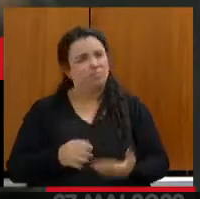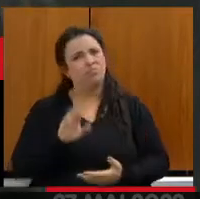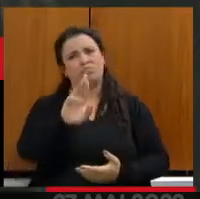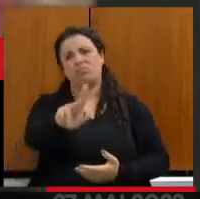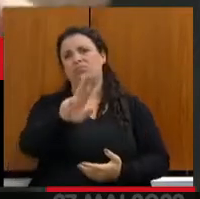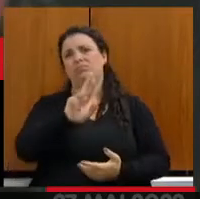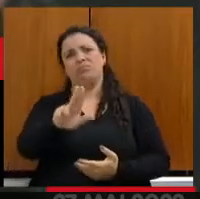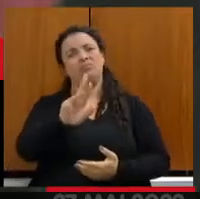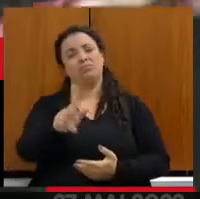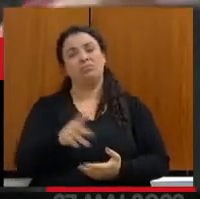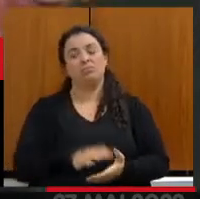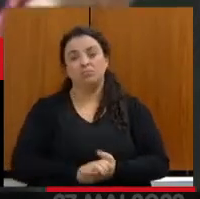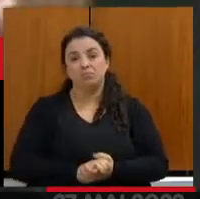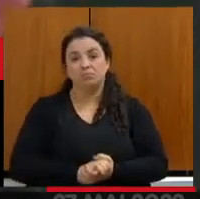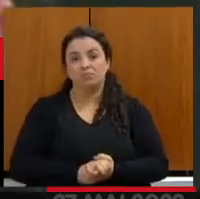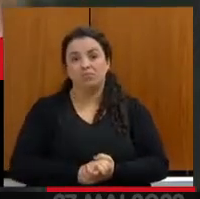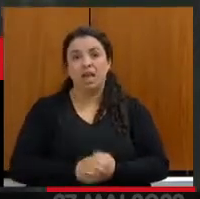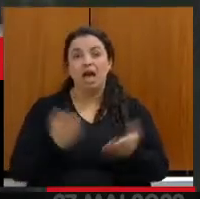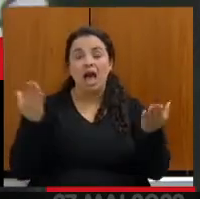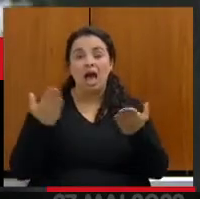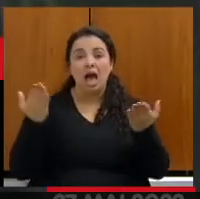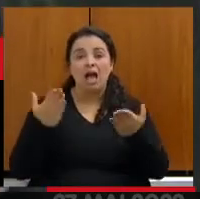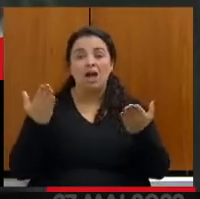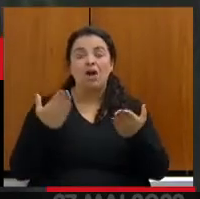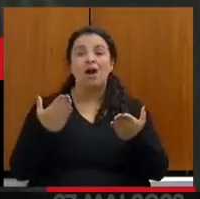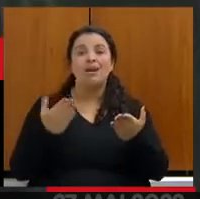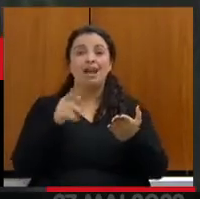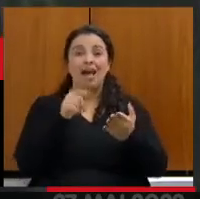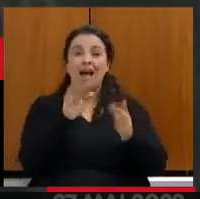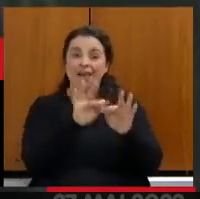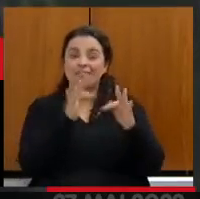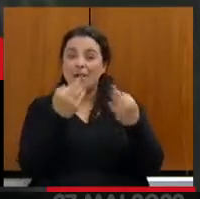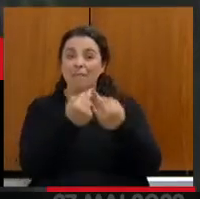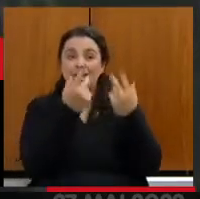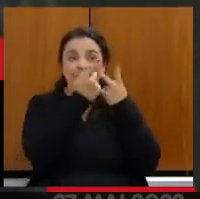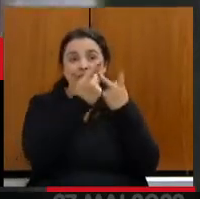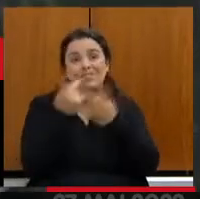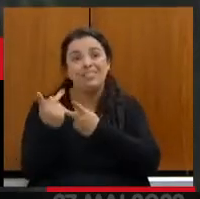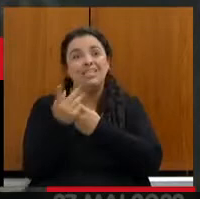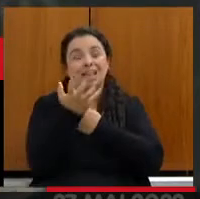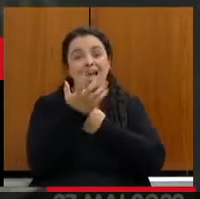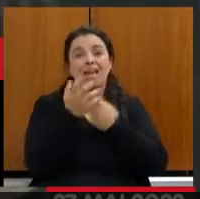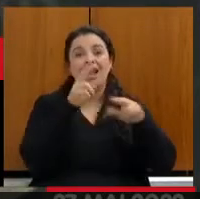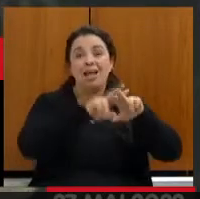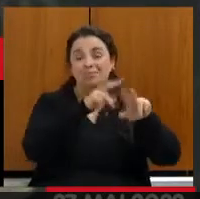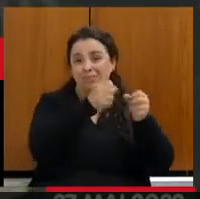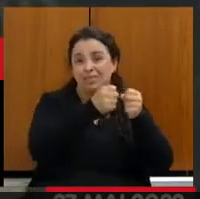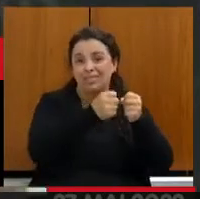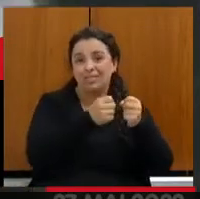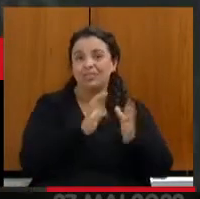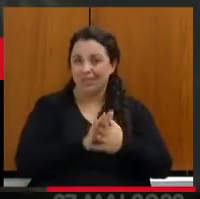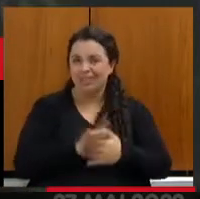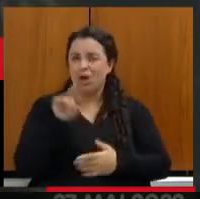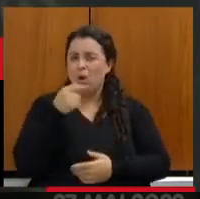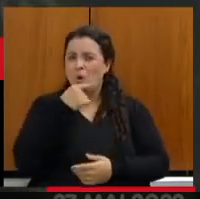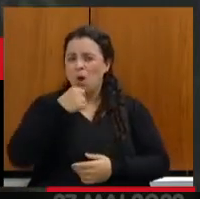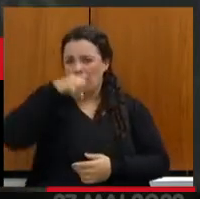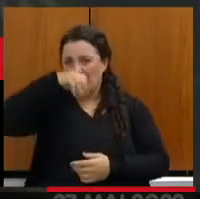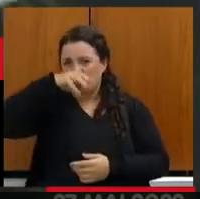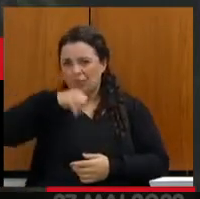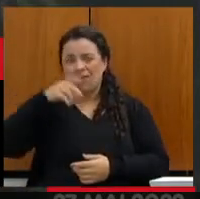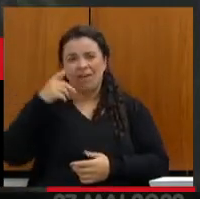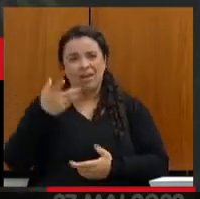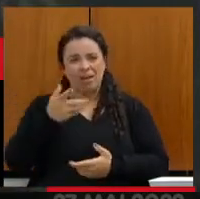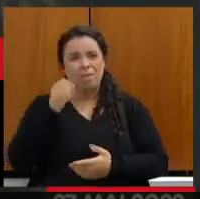agora mesmo a família luta por visita o assassino da minha filha então vai ter visita eu não vou